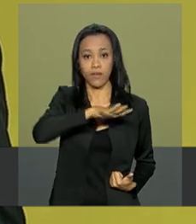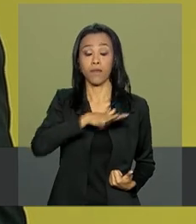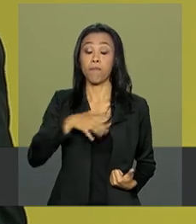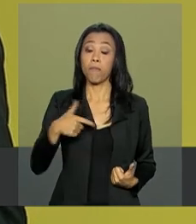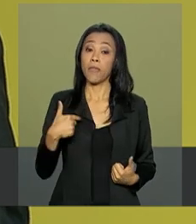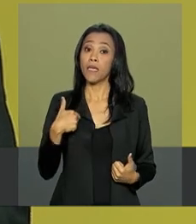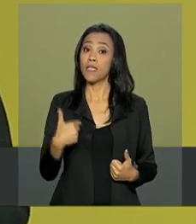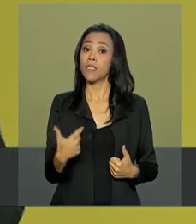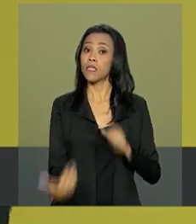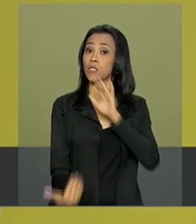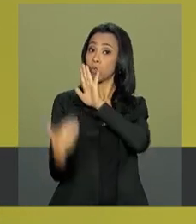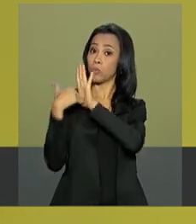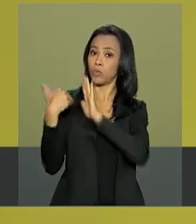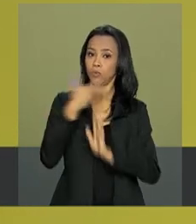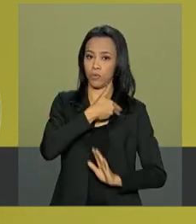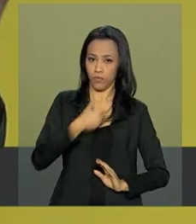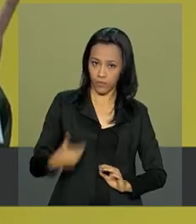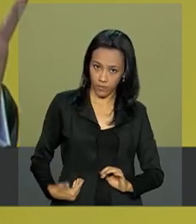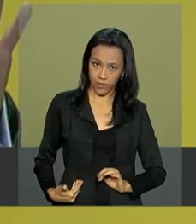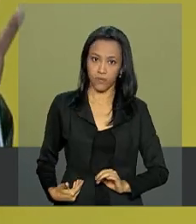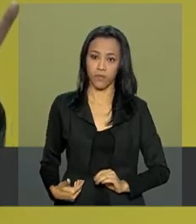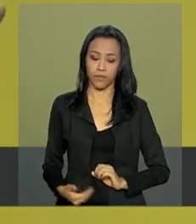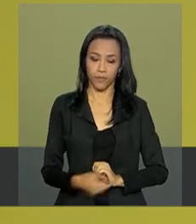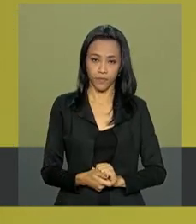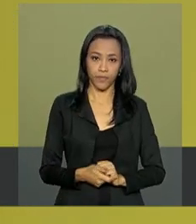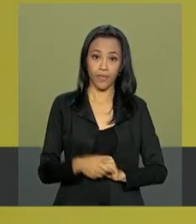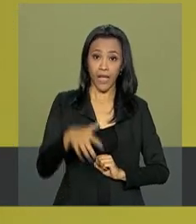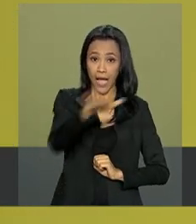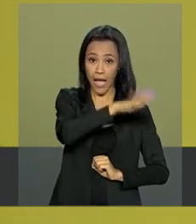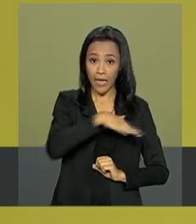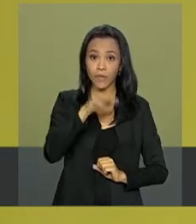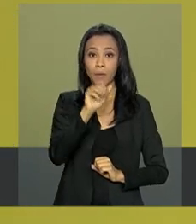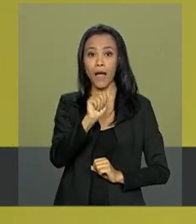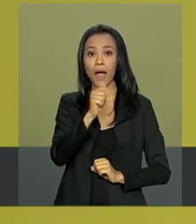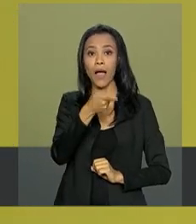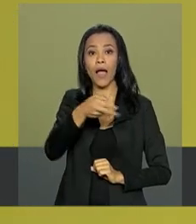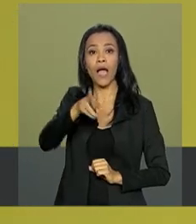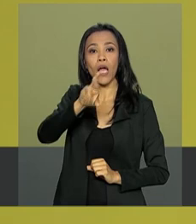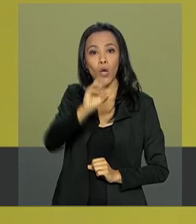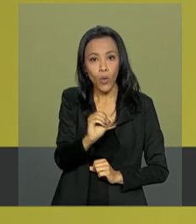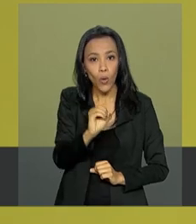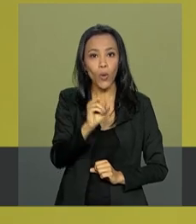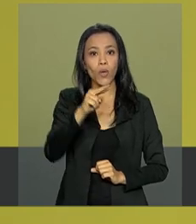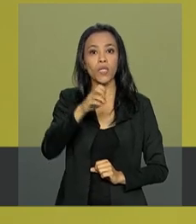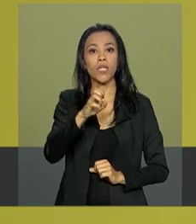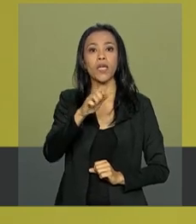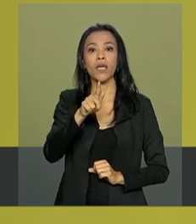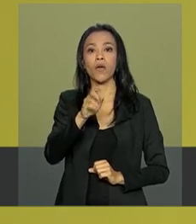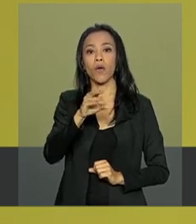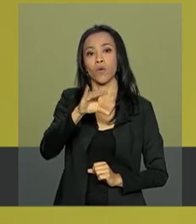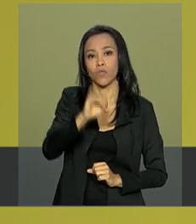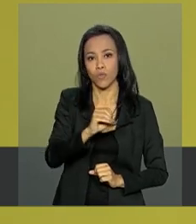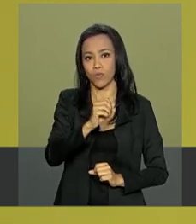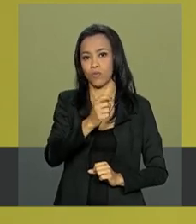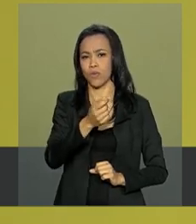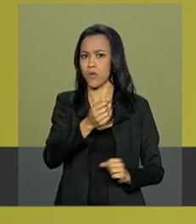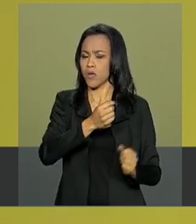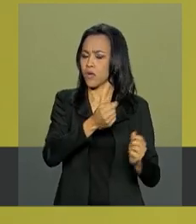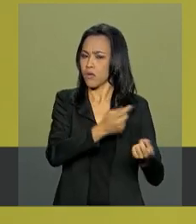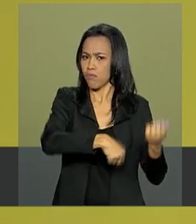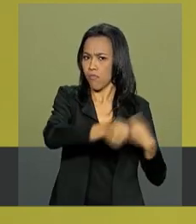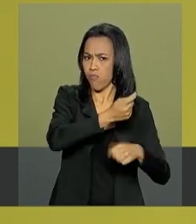neste último governo, o agronegócio, a agricultura, progrediram enormemente. E,